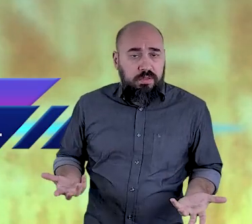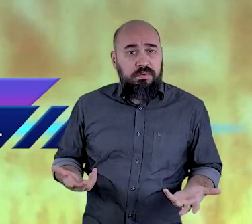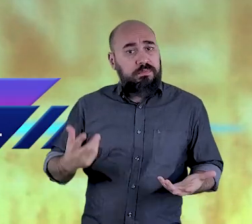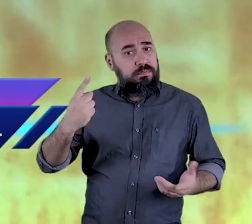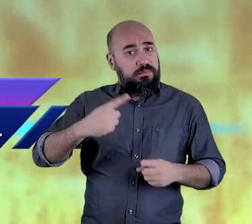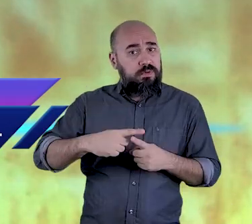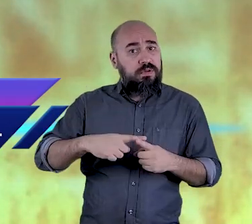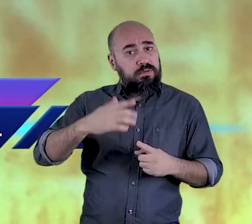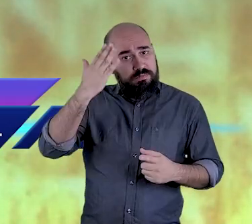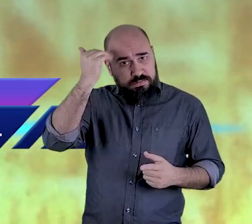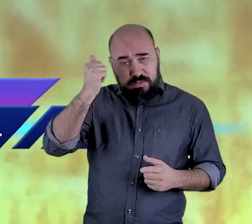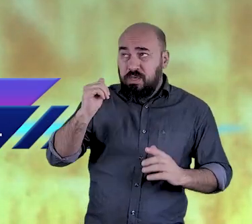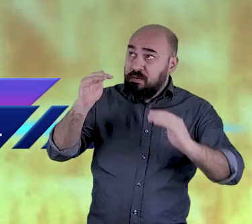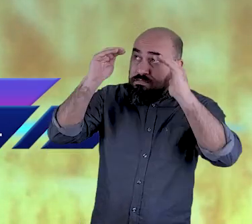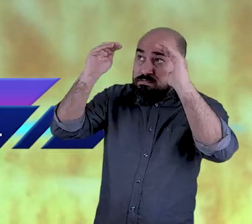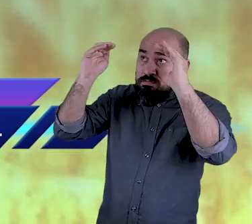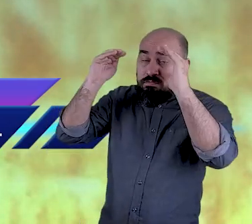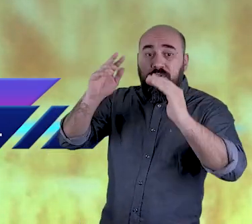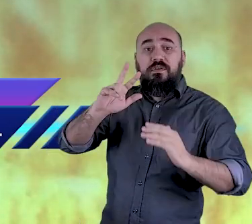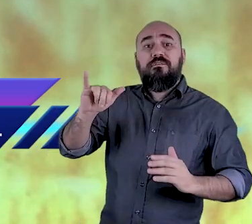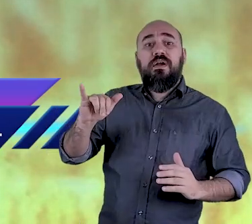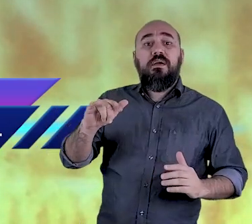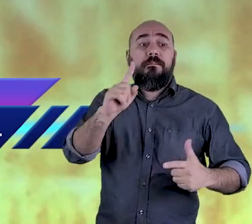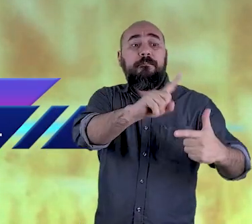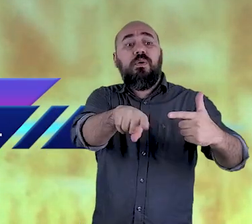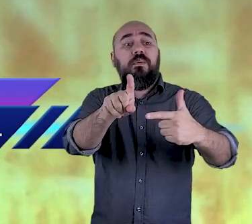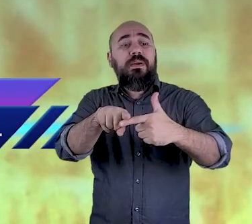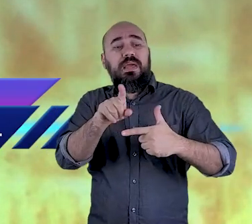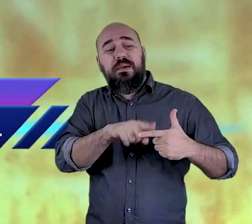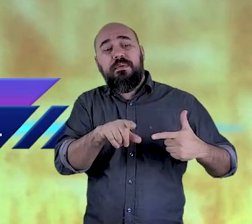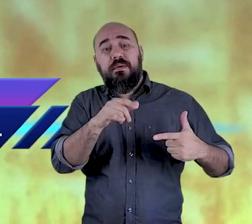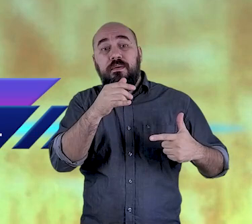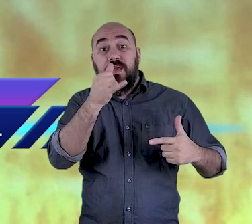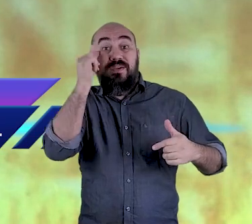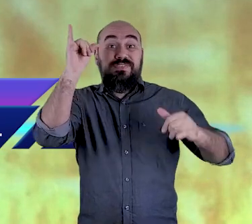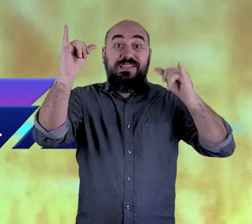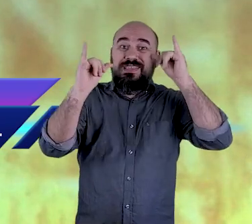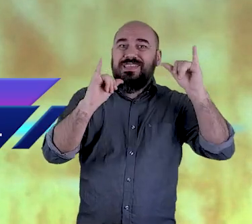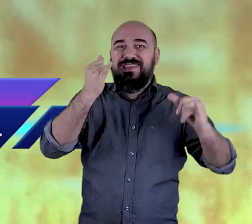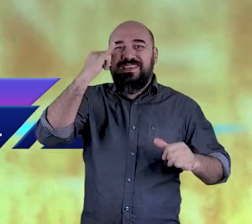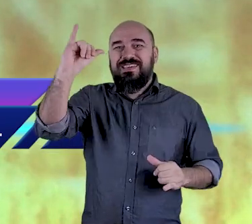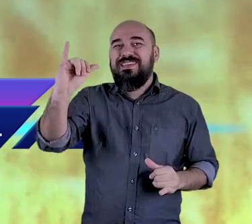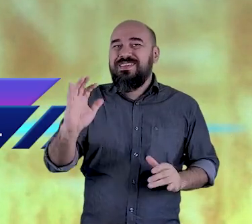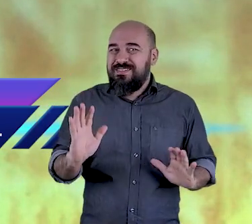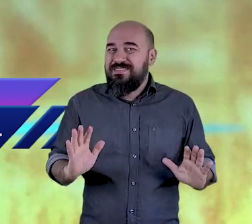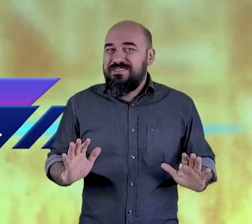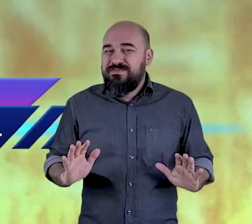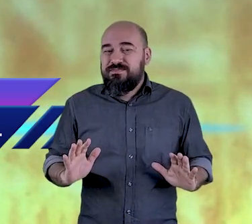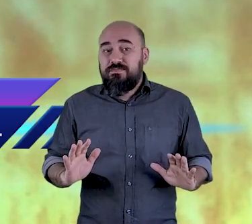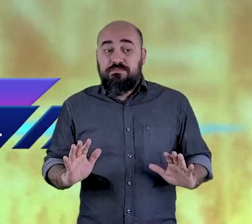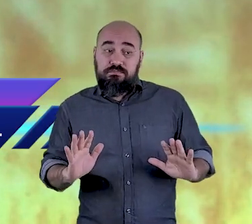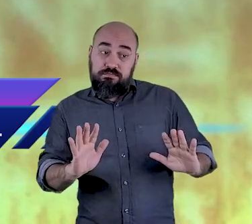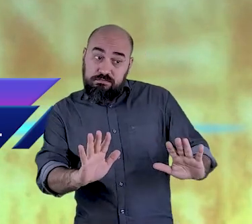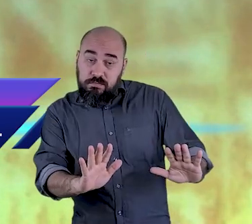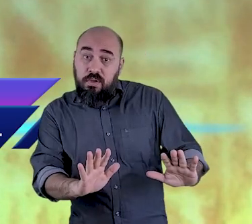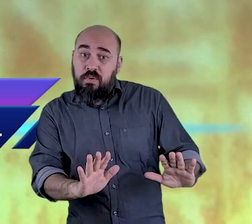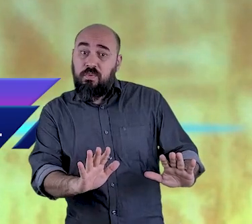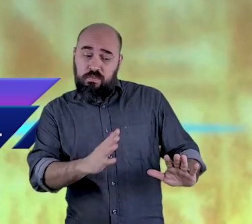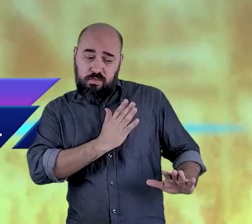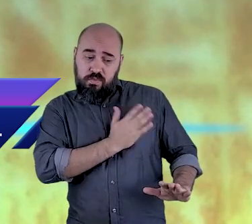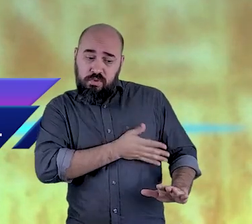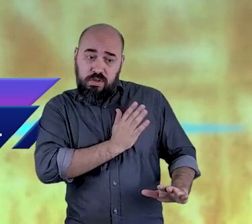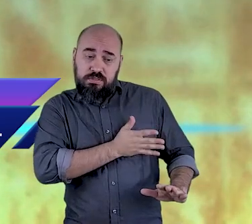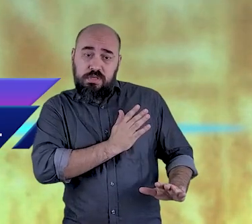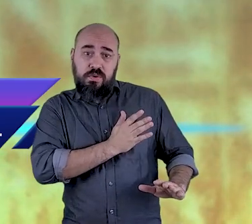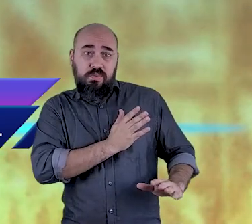dificuldades que acabam se tornando os necessárias com o propósito para levar a mente e o